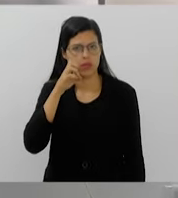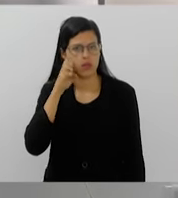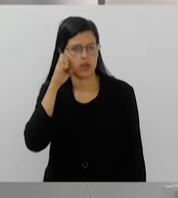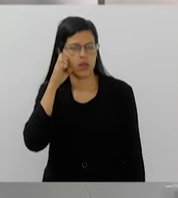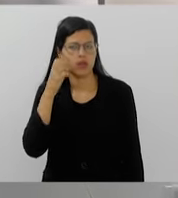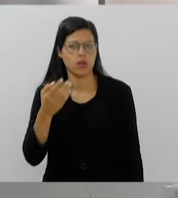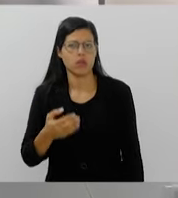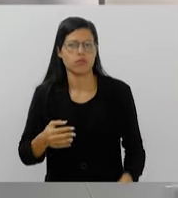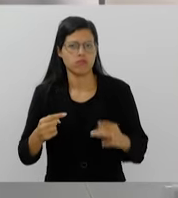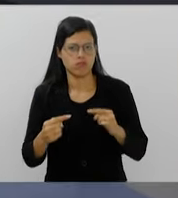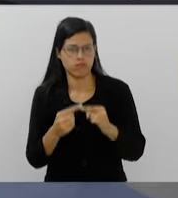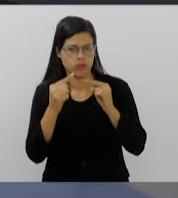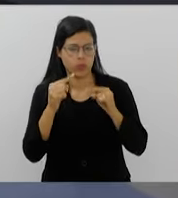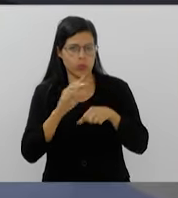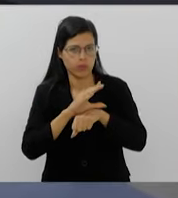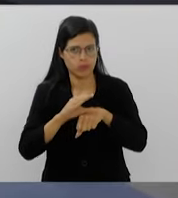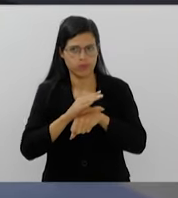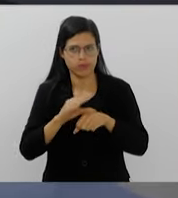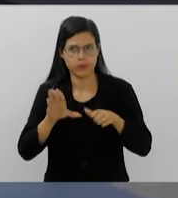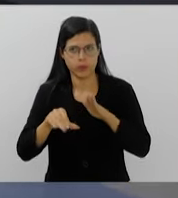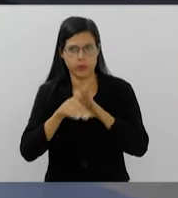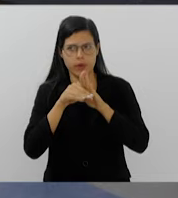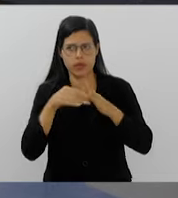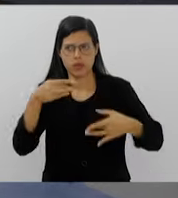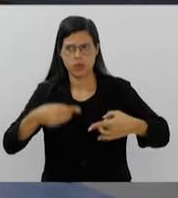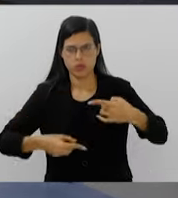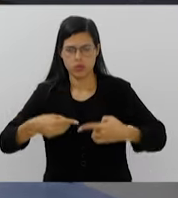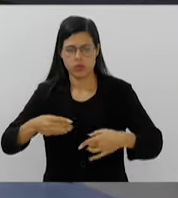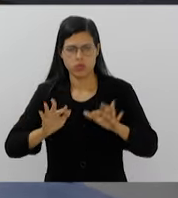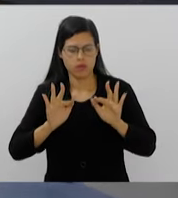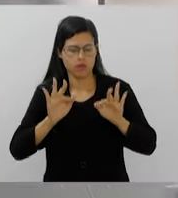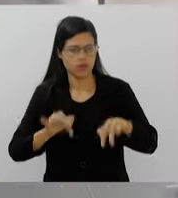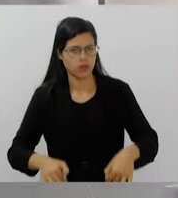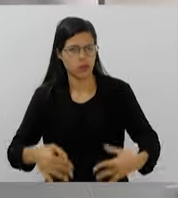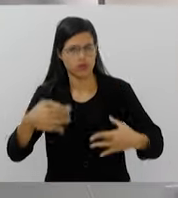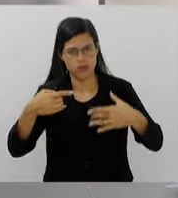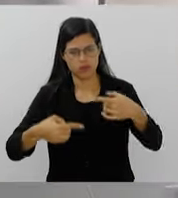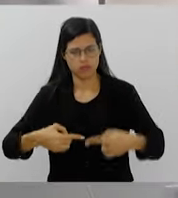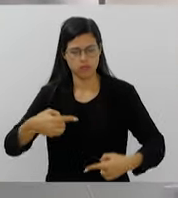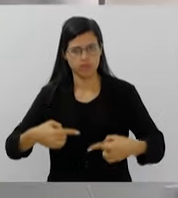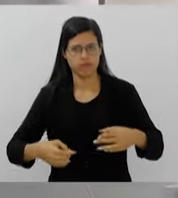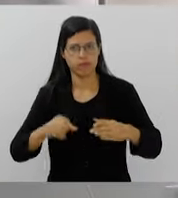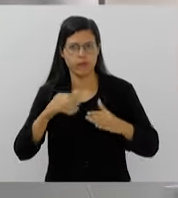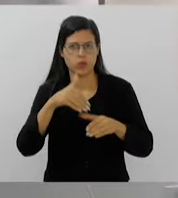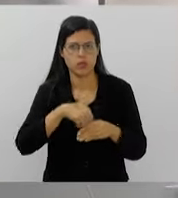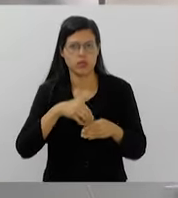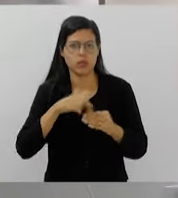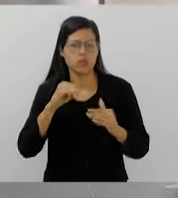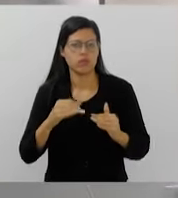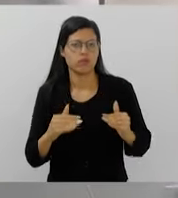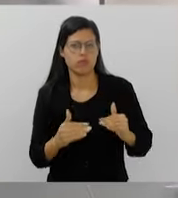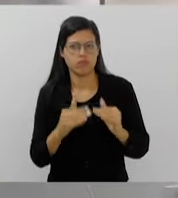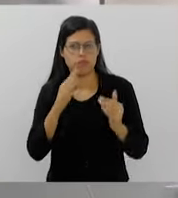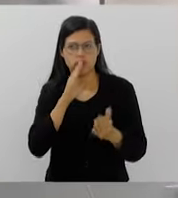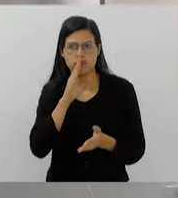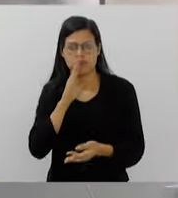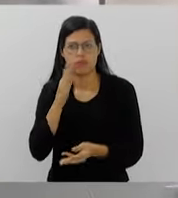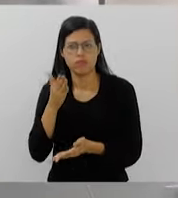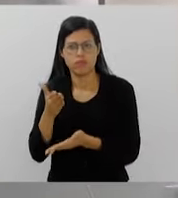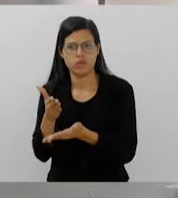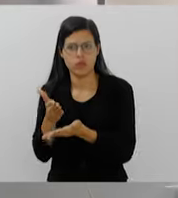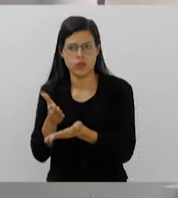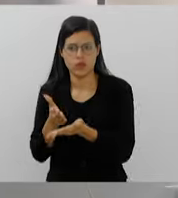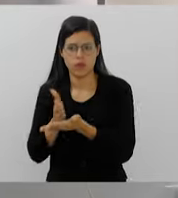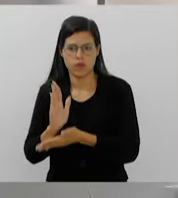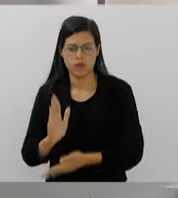Takamoto. Constitucionalidade com emendas. Em discussão. Não havendo quem queira discutir, encerrada a discussão. Em votação. Senhores que aprovam,